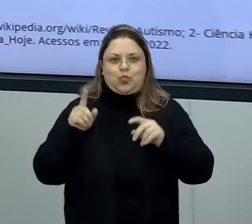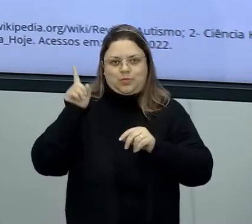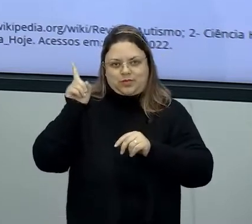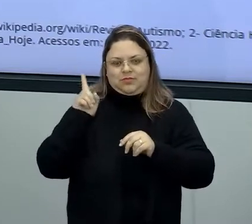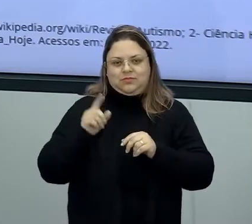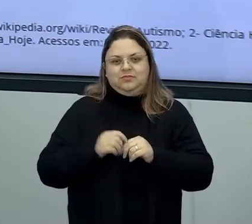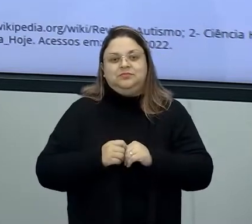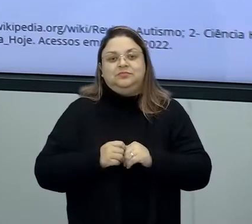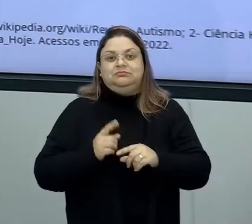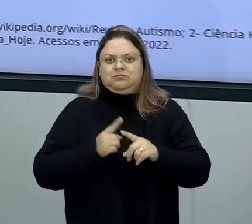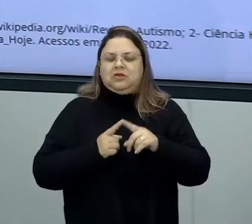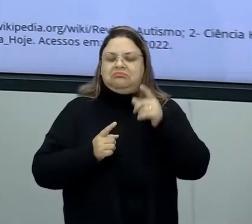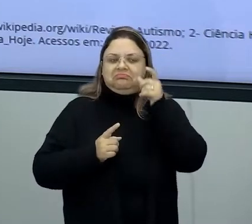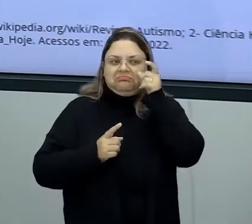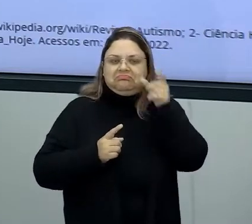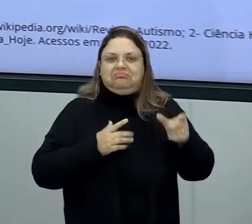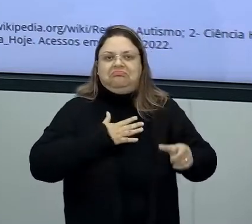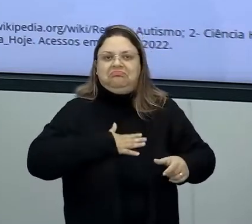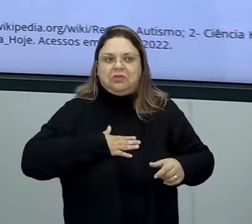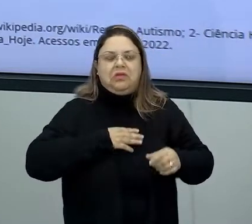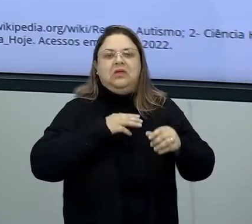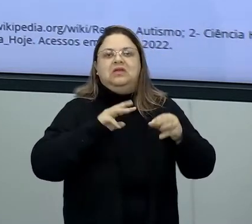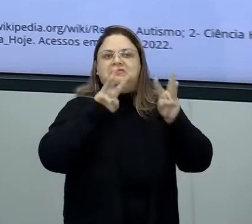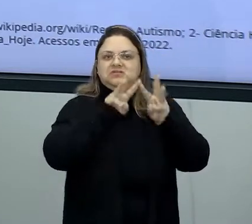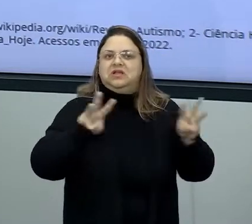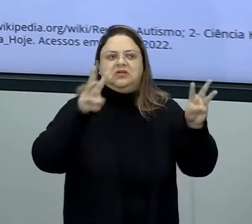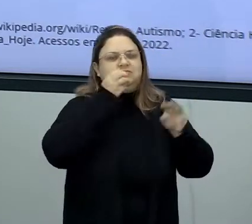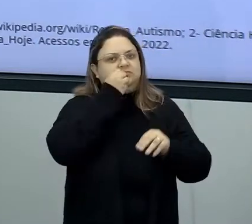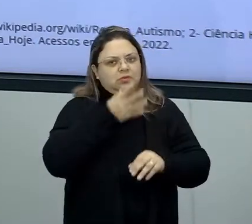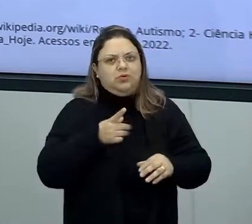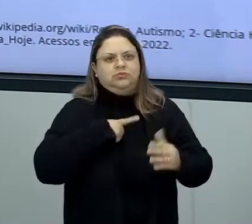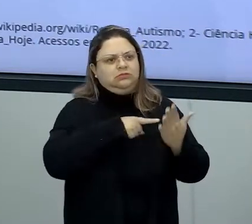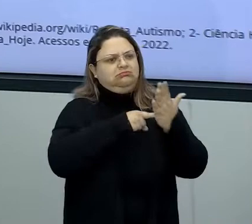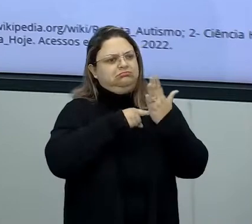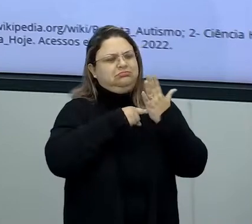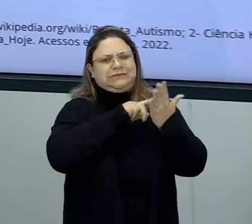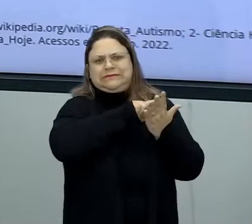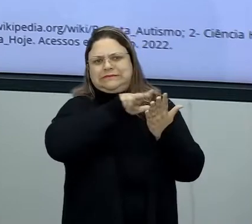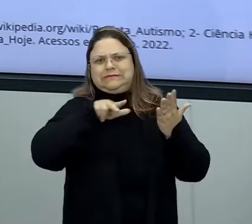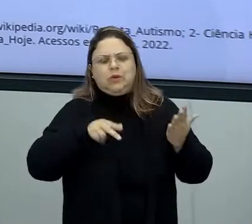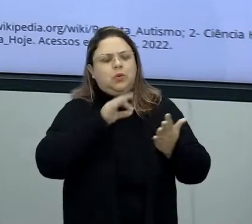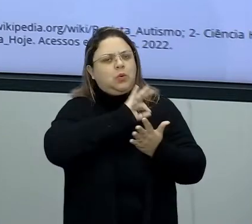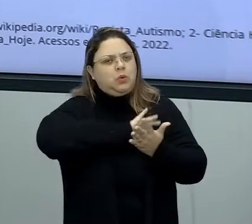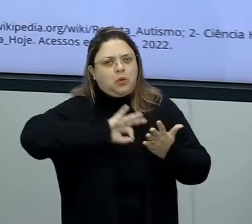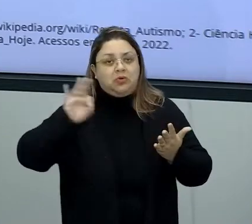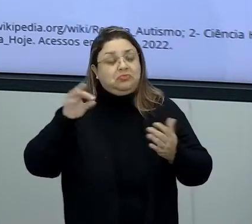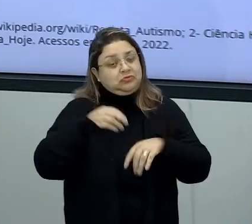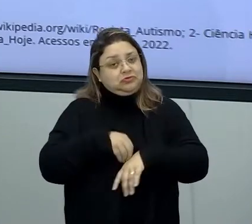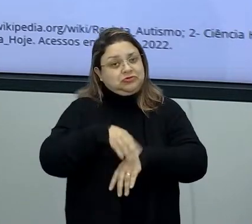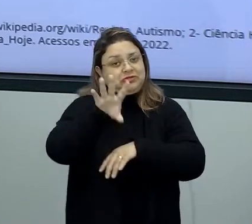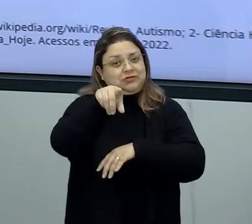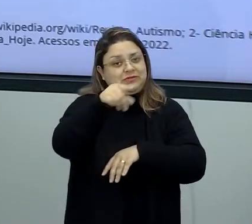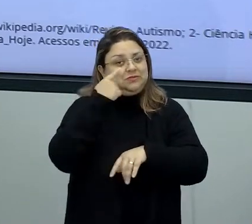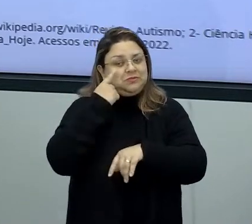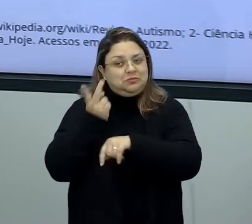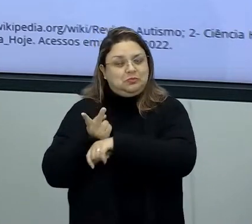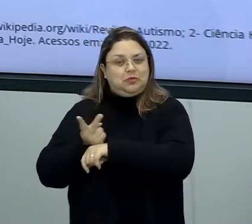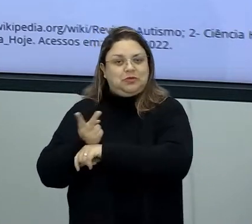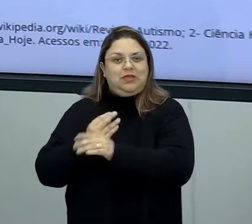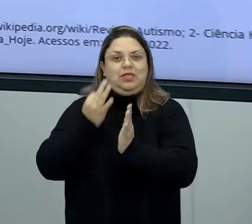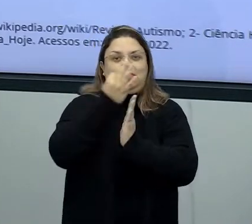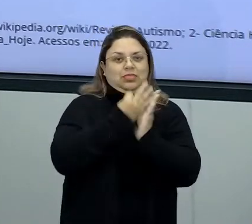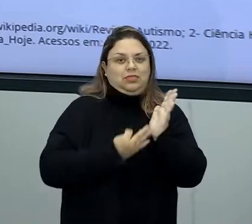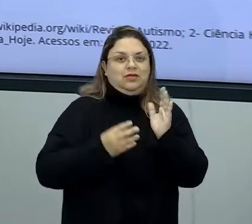achei muito interessante, o site dela é muito bom, tem muitas indicações ótimas, então tá aí uma dica para você achar textos de